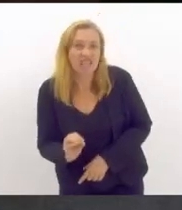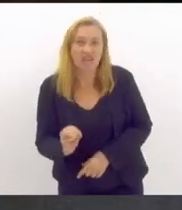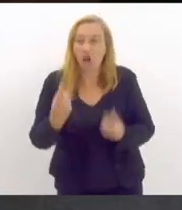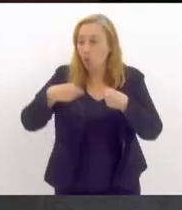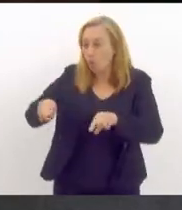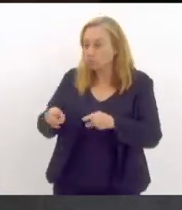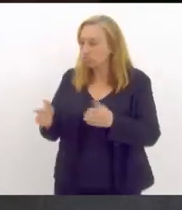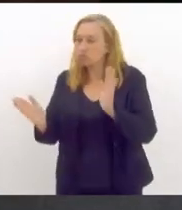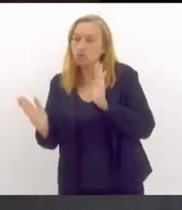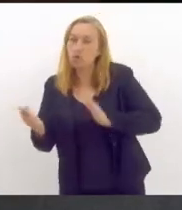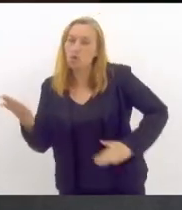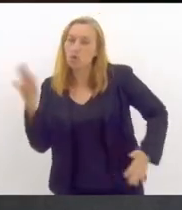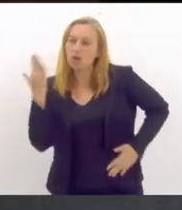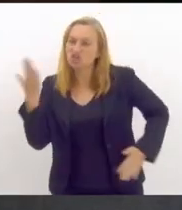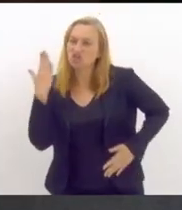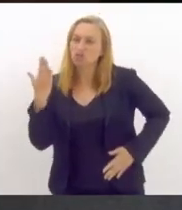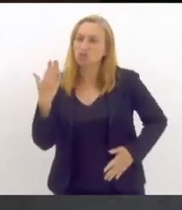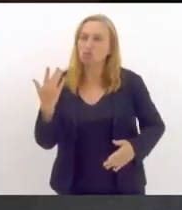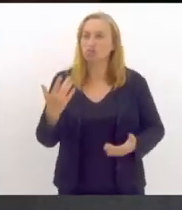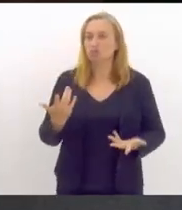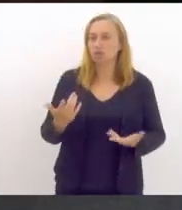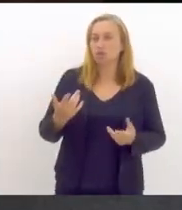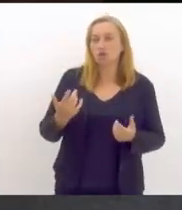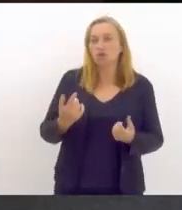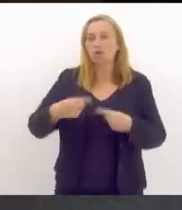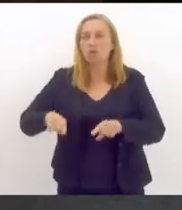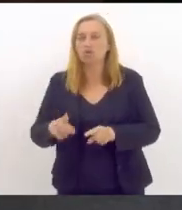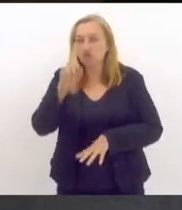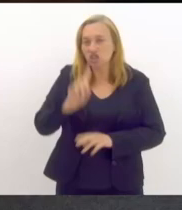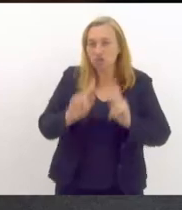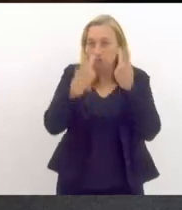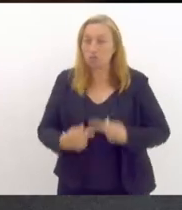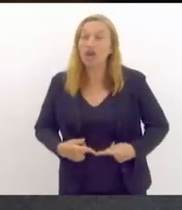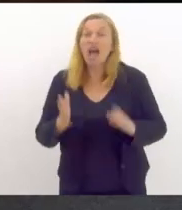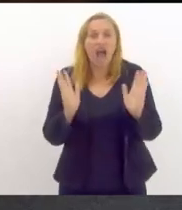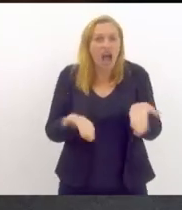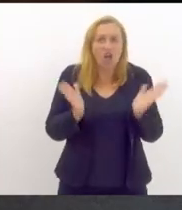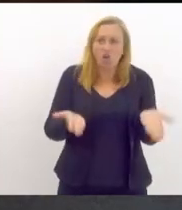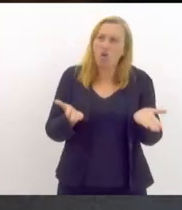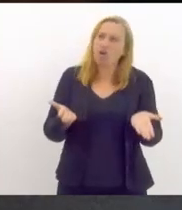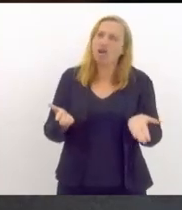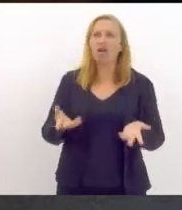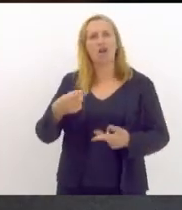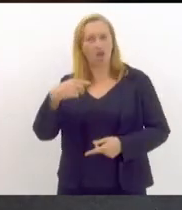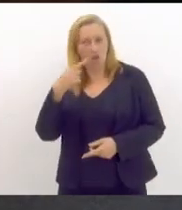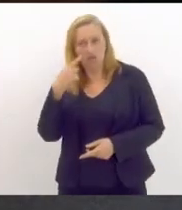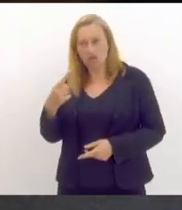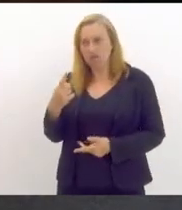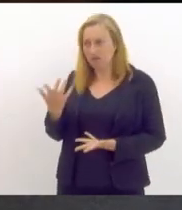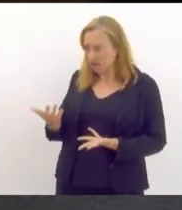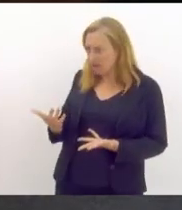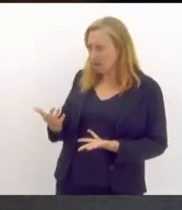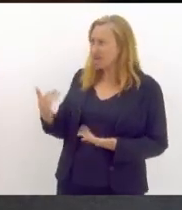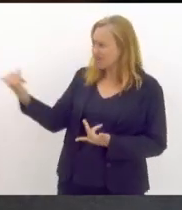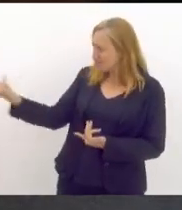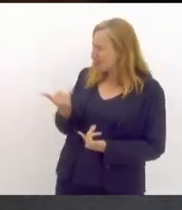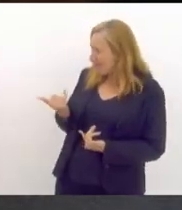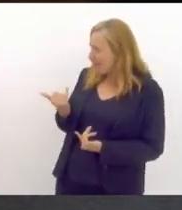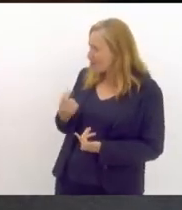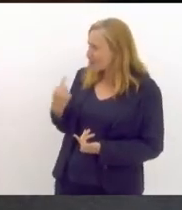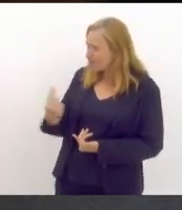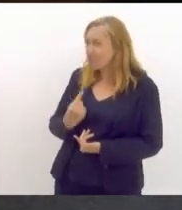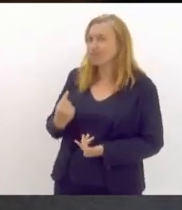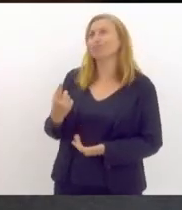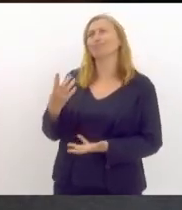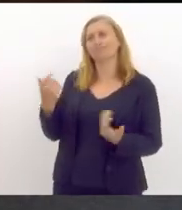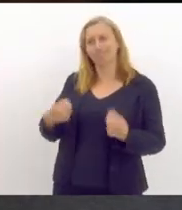um traficante violando Direitos Humanos agora eu tenho a petulância de ouvir aqui eles têm a petulância de nos dizer aqui e a gente